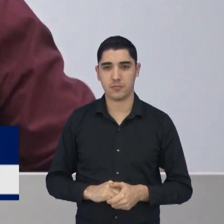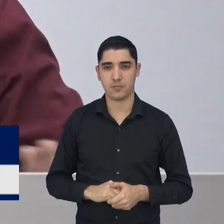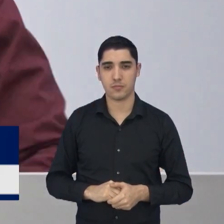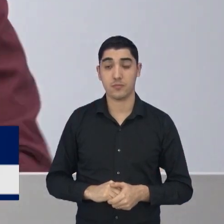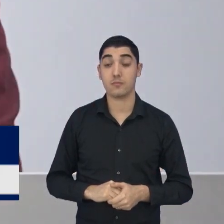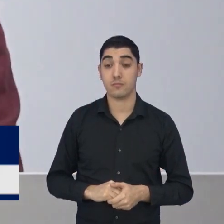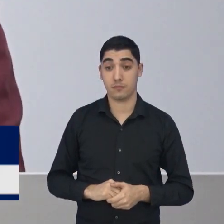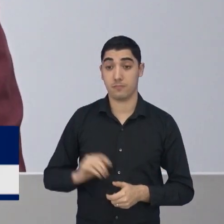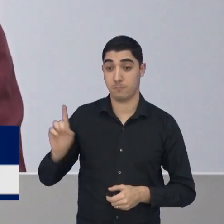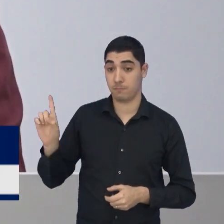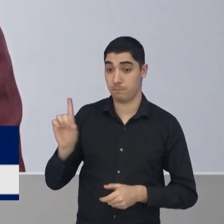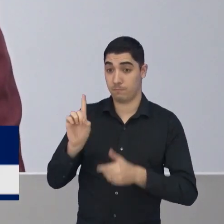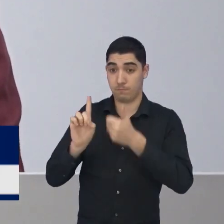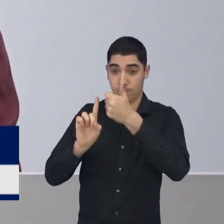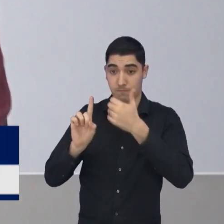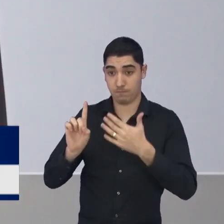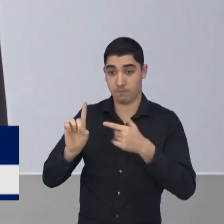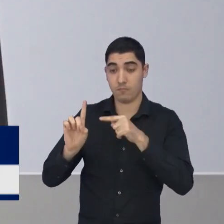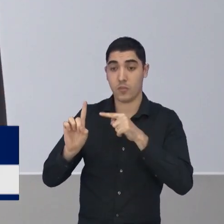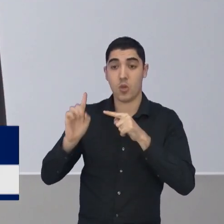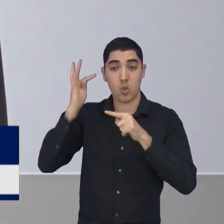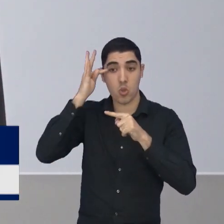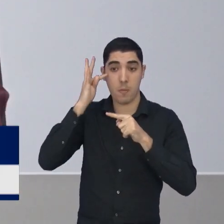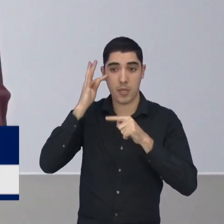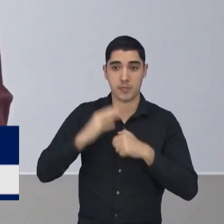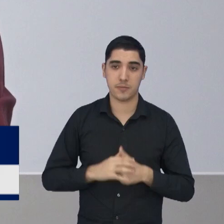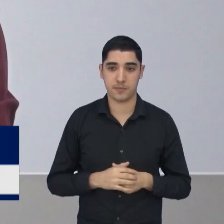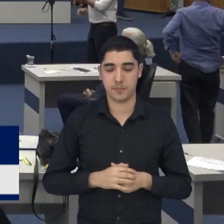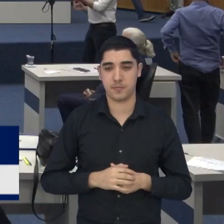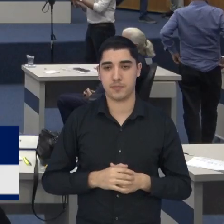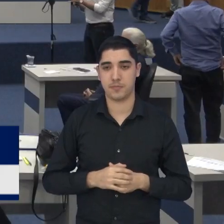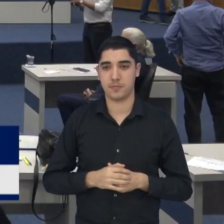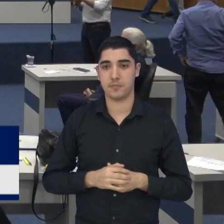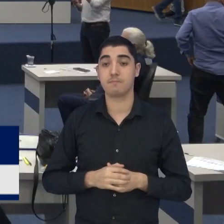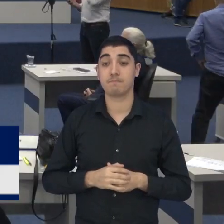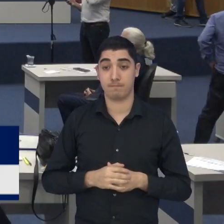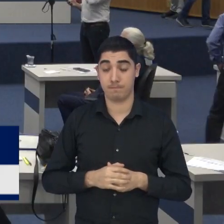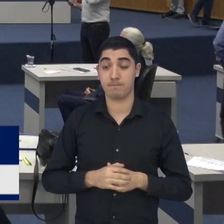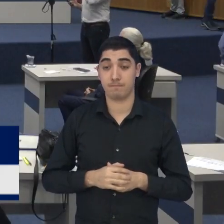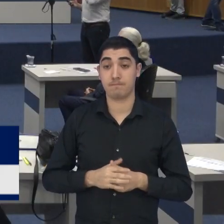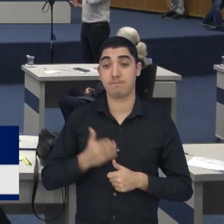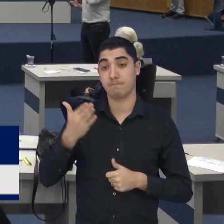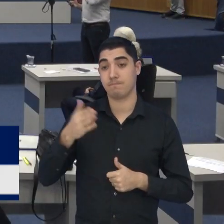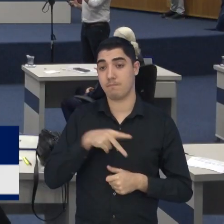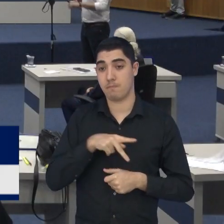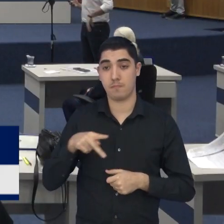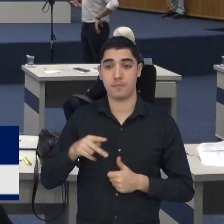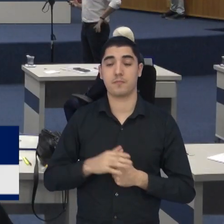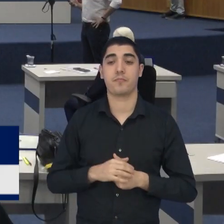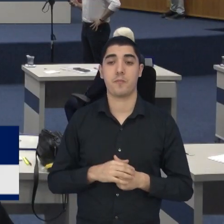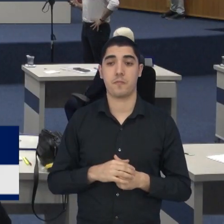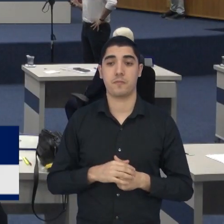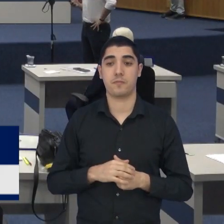Justificativo de voto, vereador Tomás Henrique. Presidente,